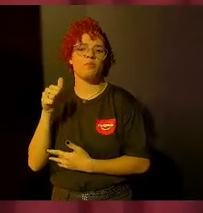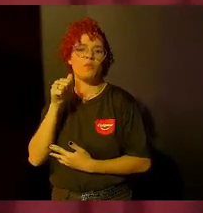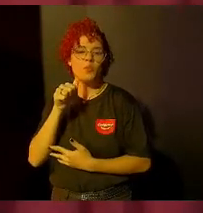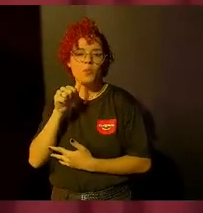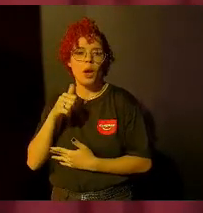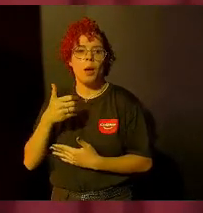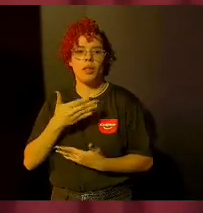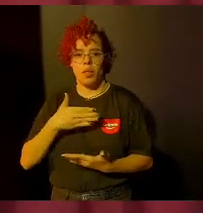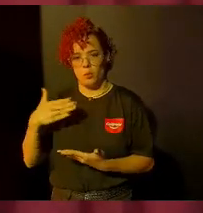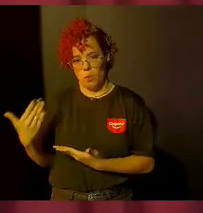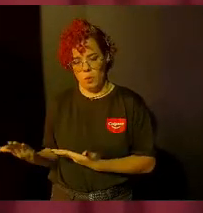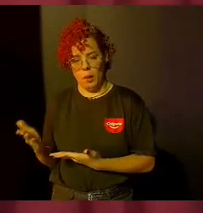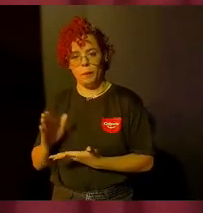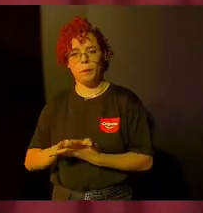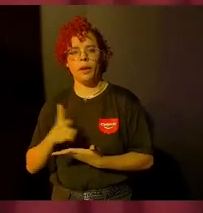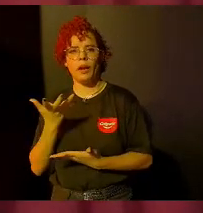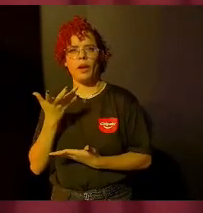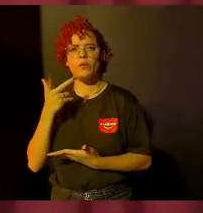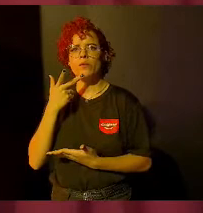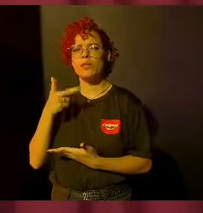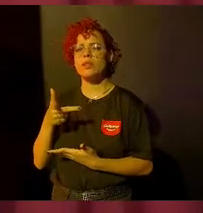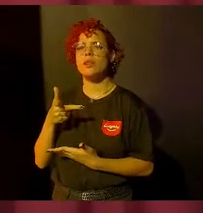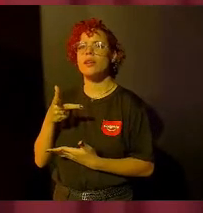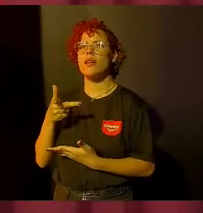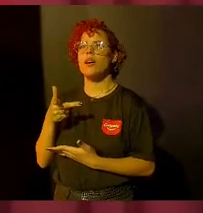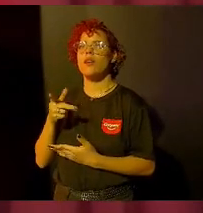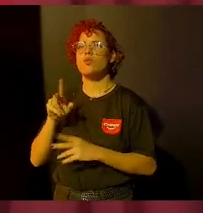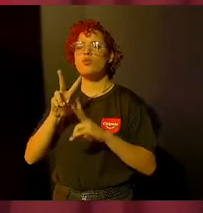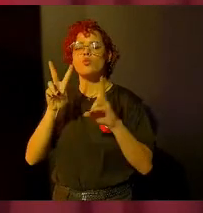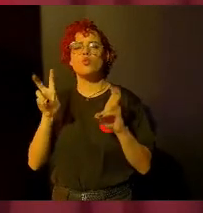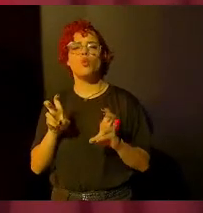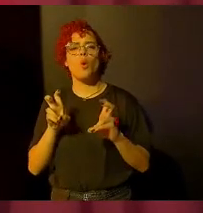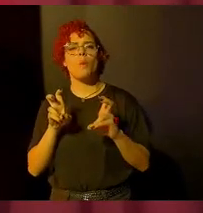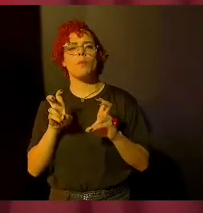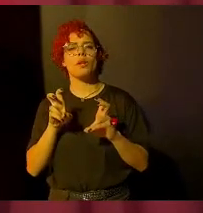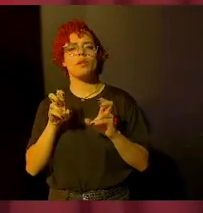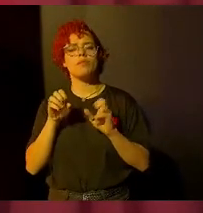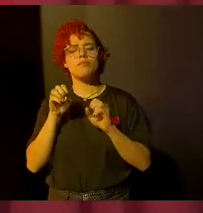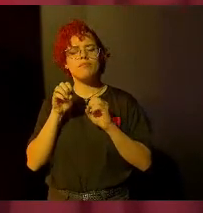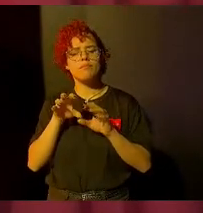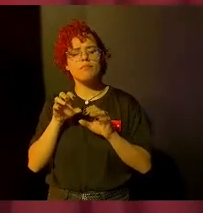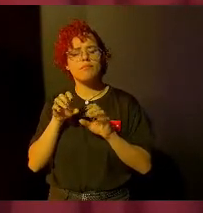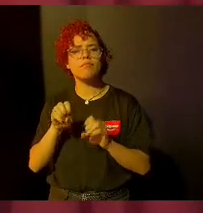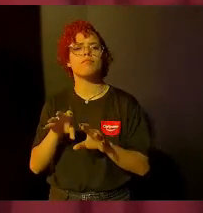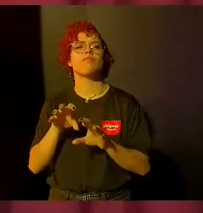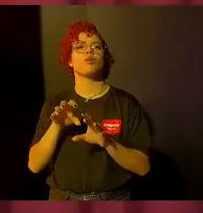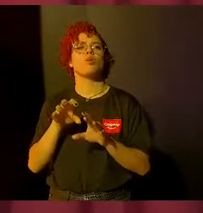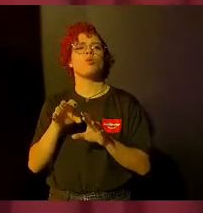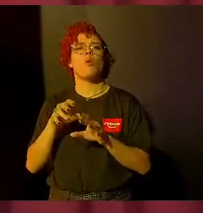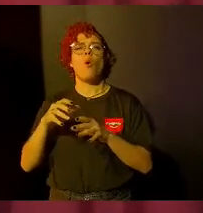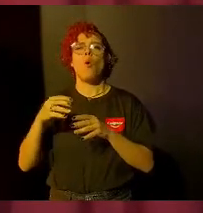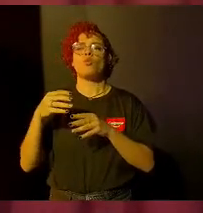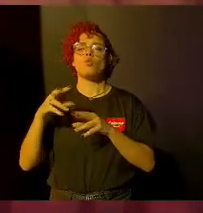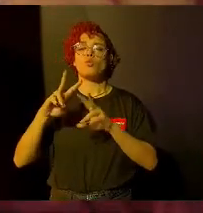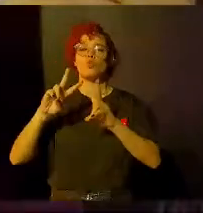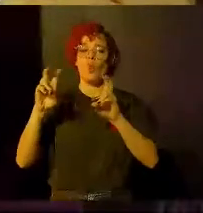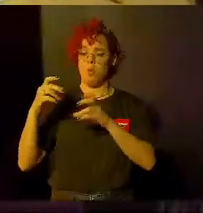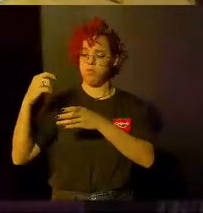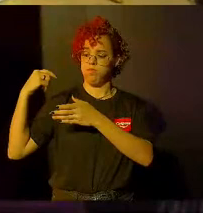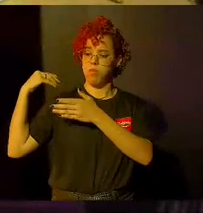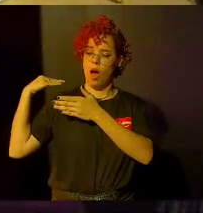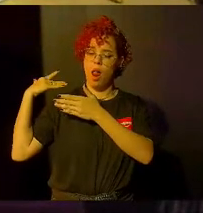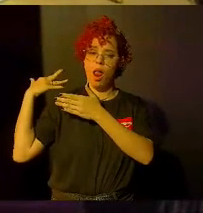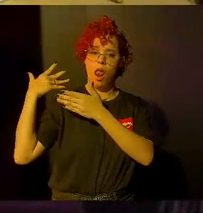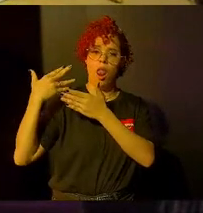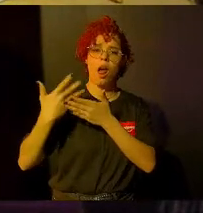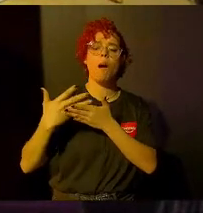queria que você falasse um pouco dessa Evocação que você faz também dos seus ancestrais né para